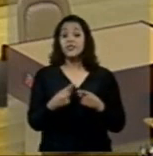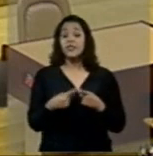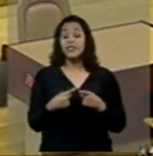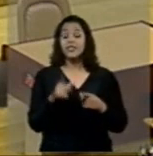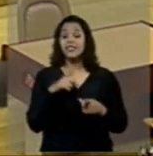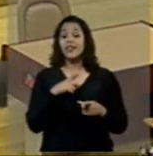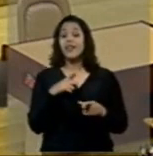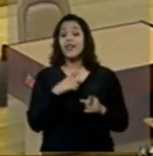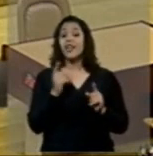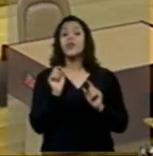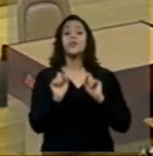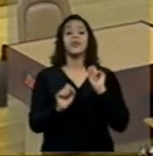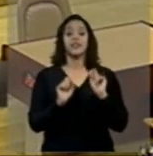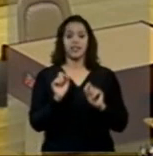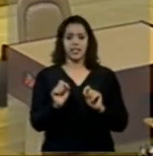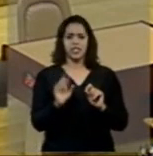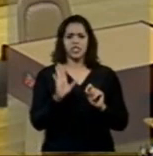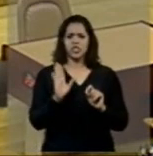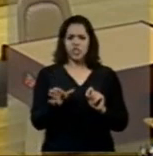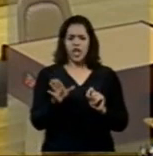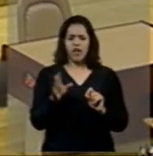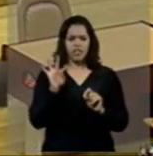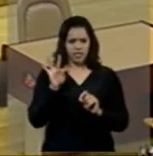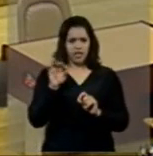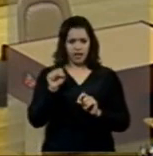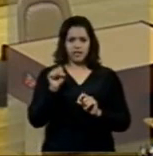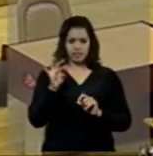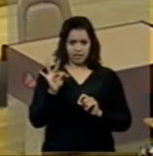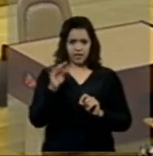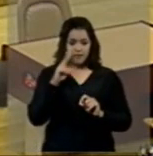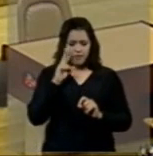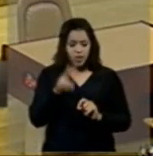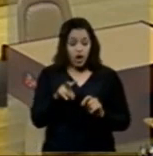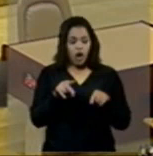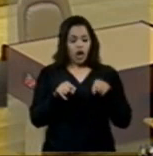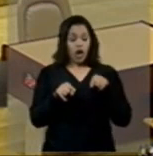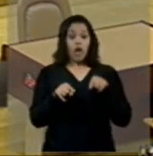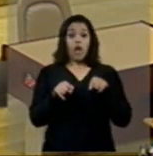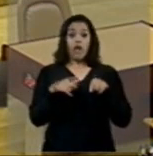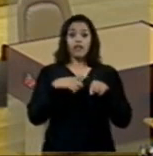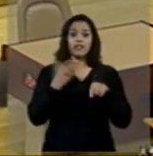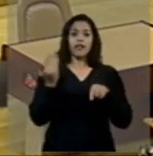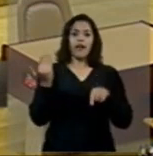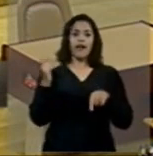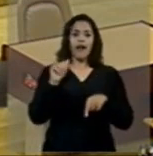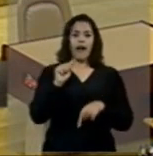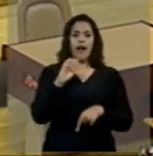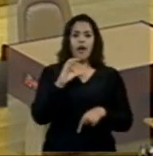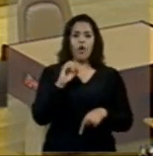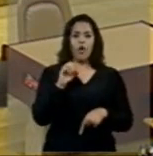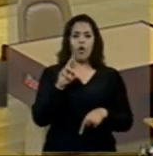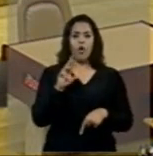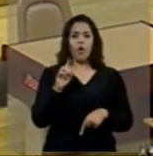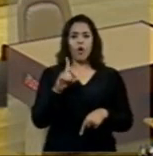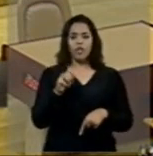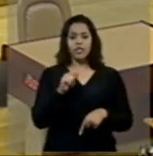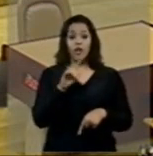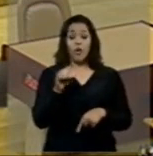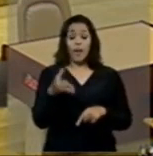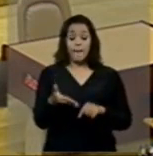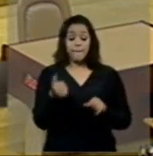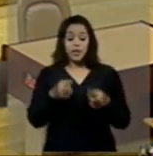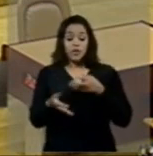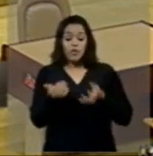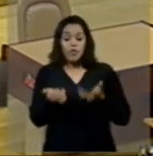consta, exatamente, ele se debruçou, o TST, sobre o acórdão recorrido e dali retirou